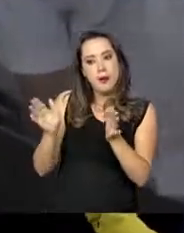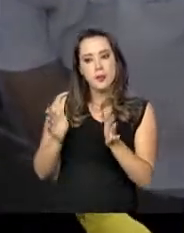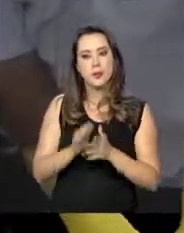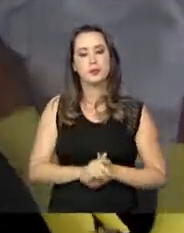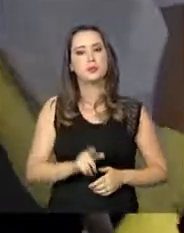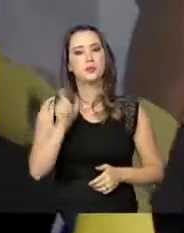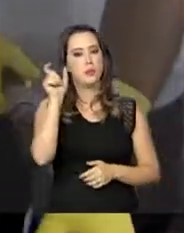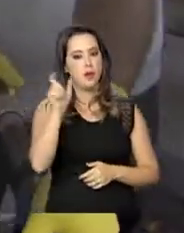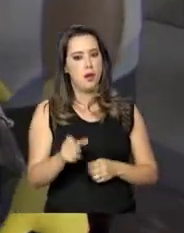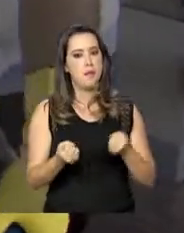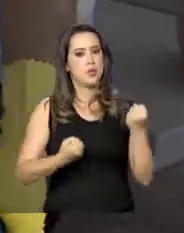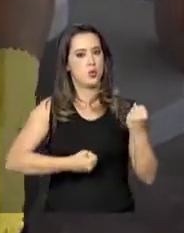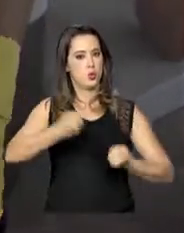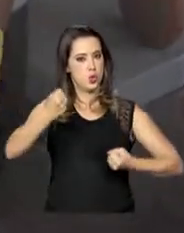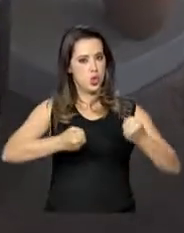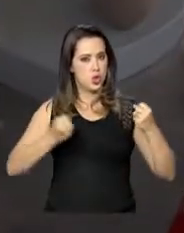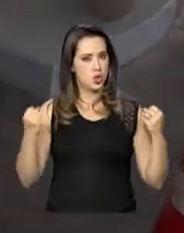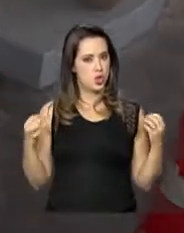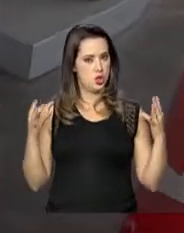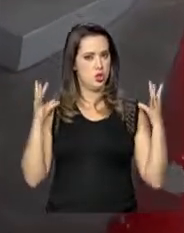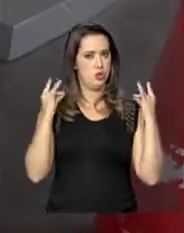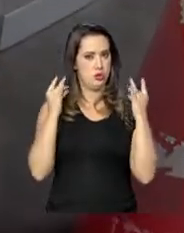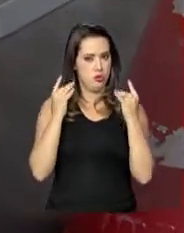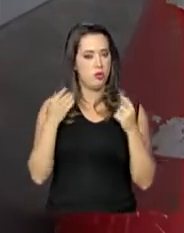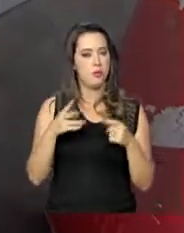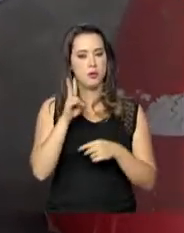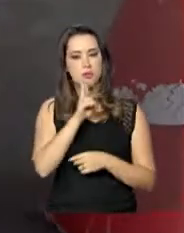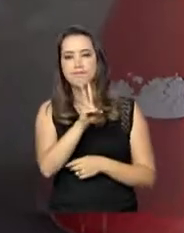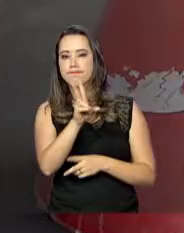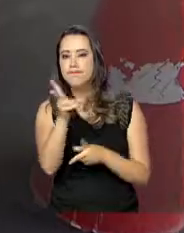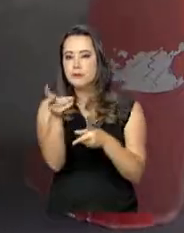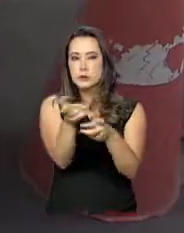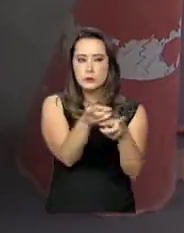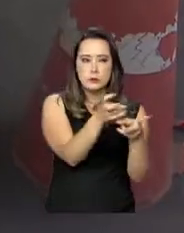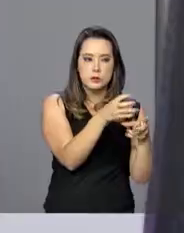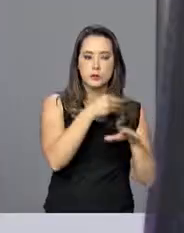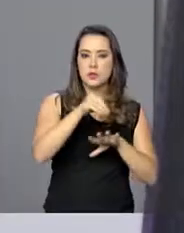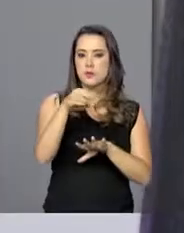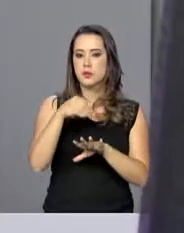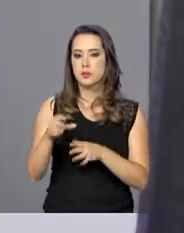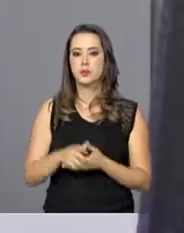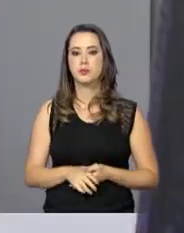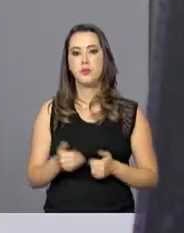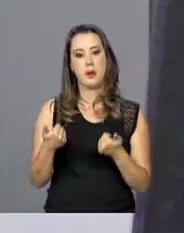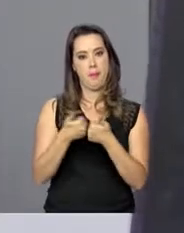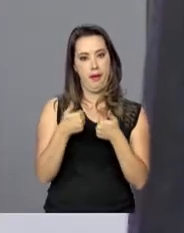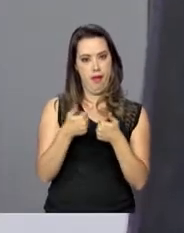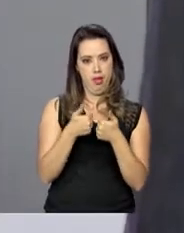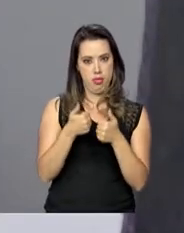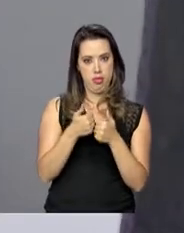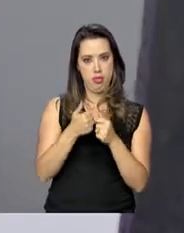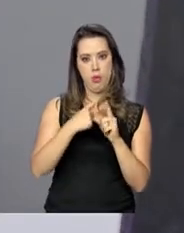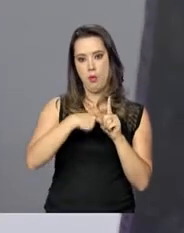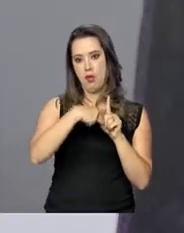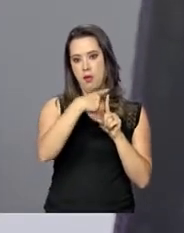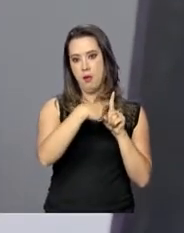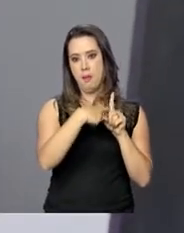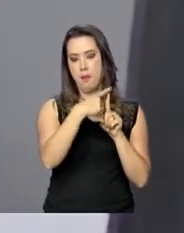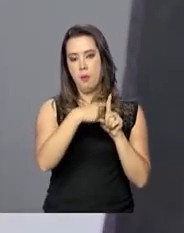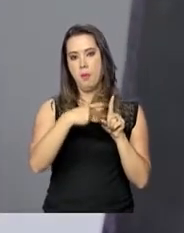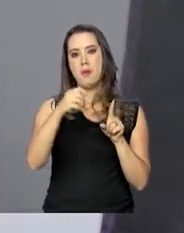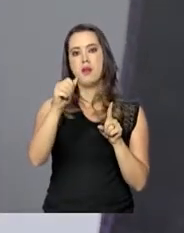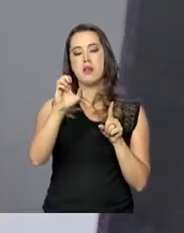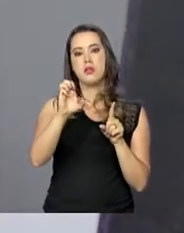deve prestar atenção a informações disponíveis no posto de combustível. Ao lado das bombas de etanol, por